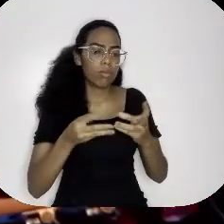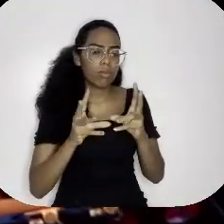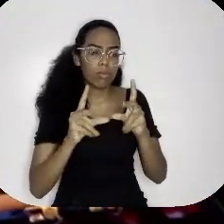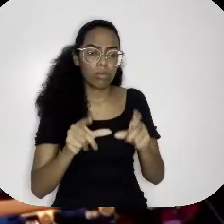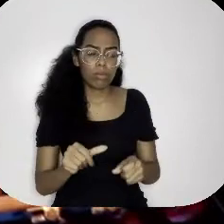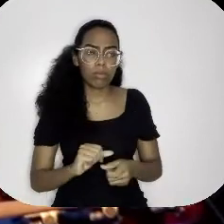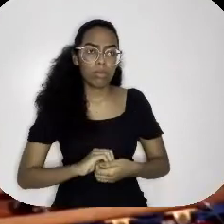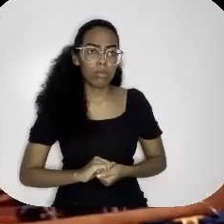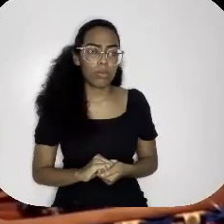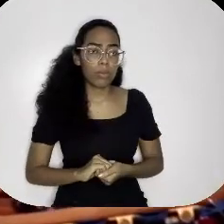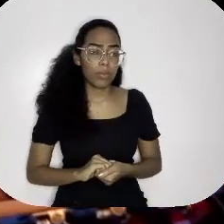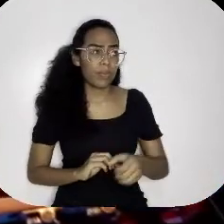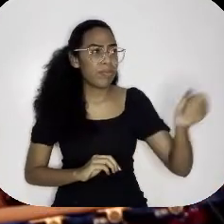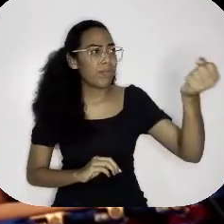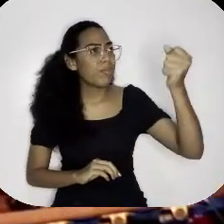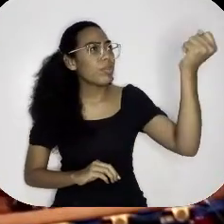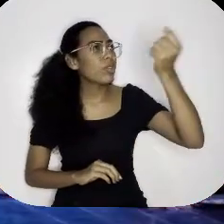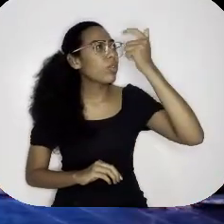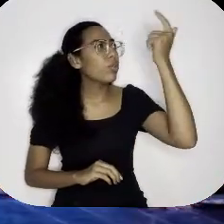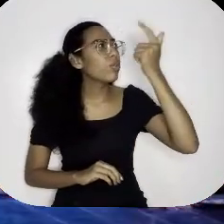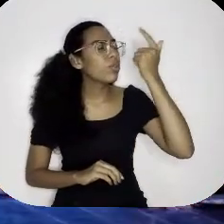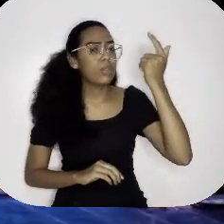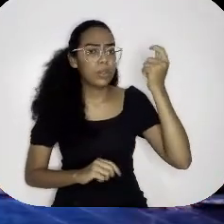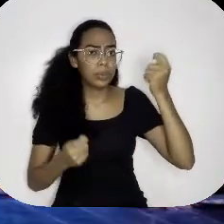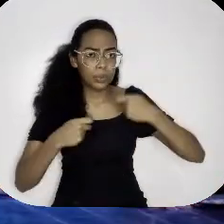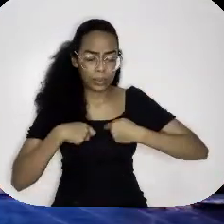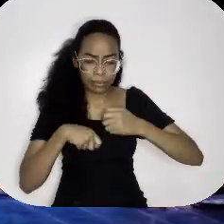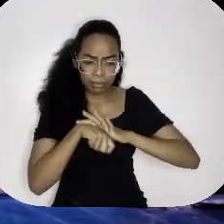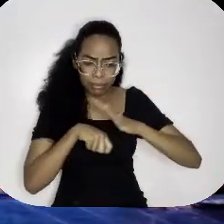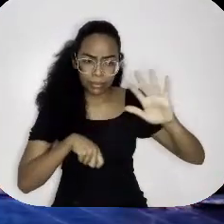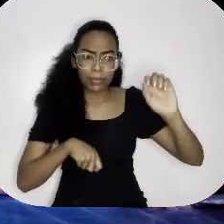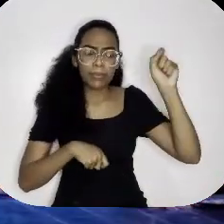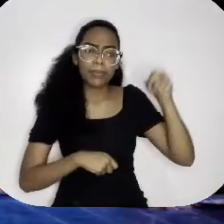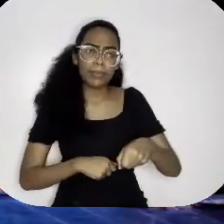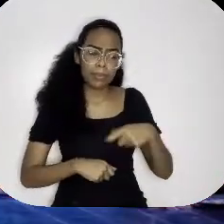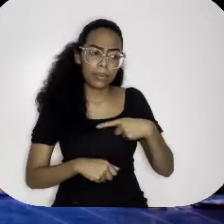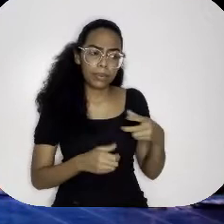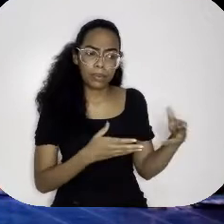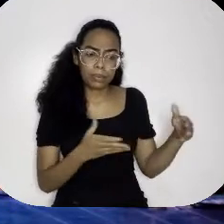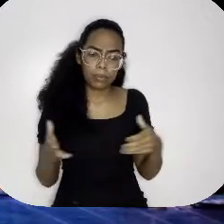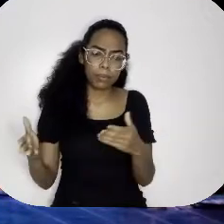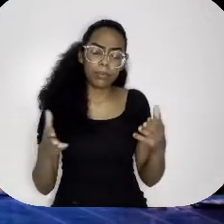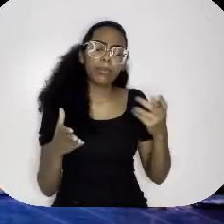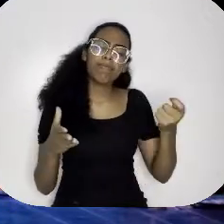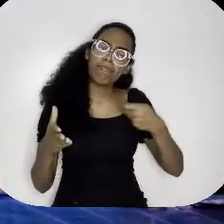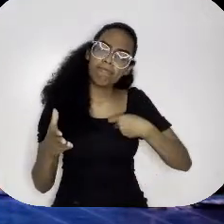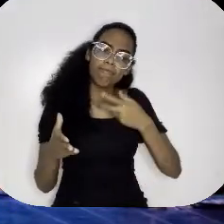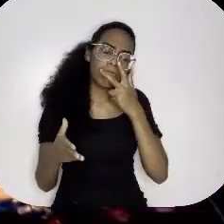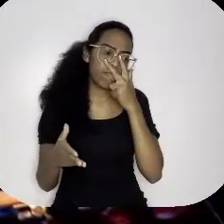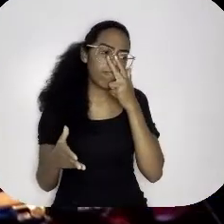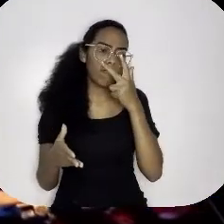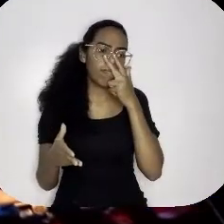transformação. O sol ainda há de brilhar entre as palhas que